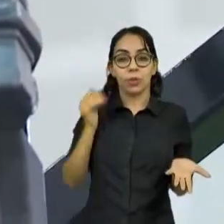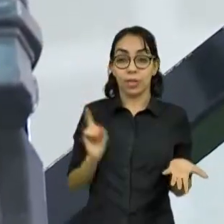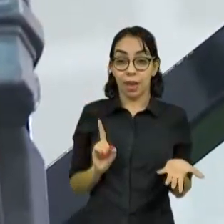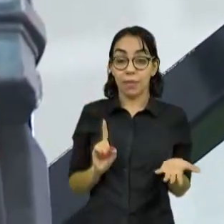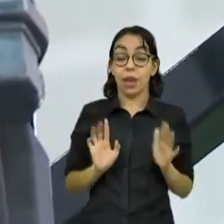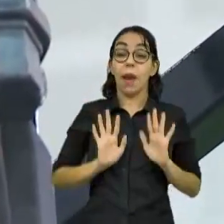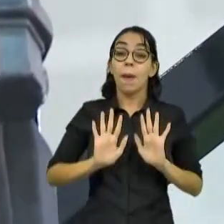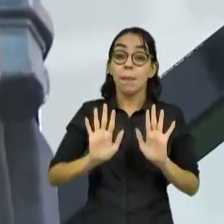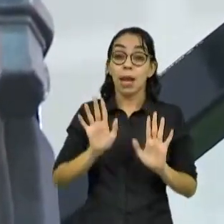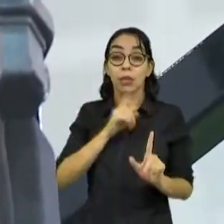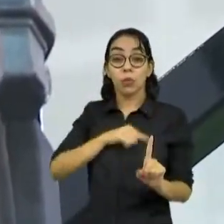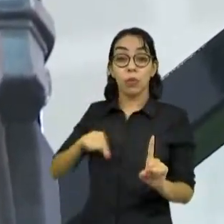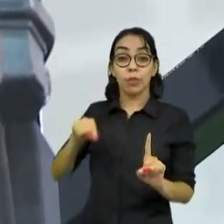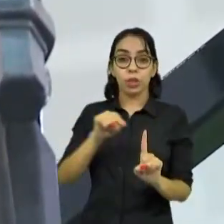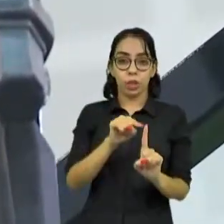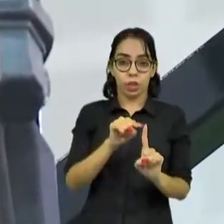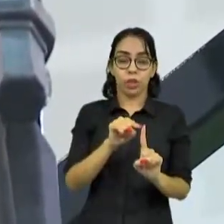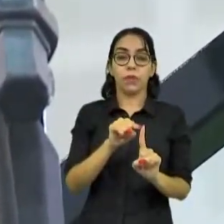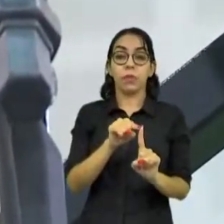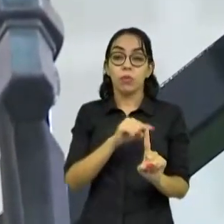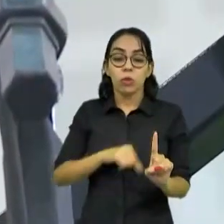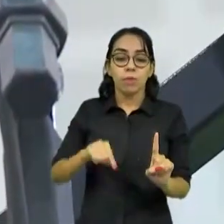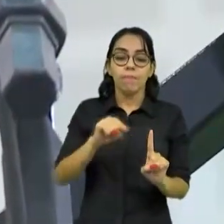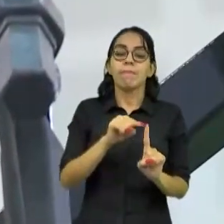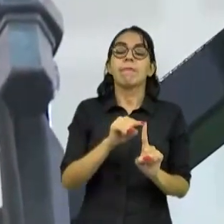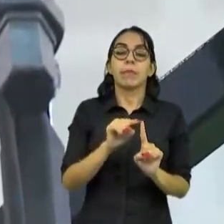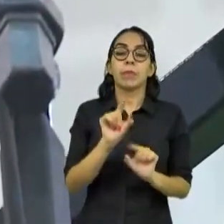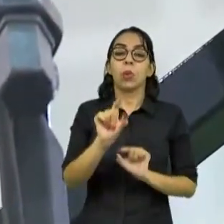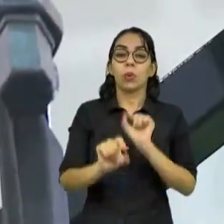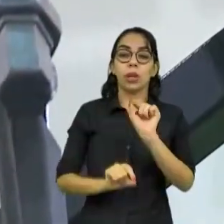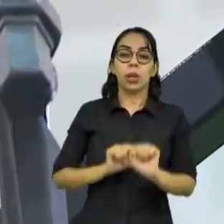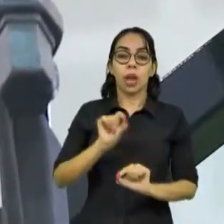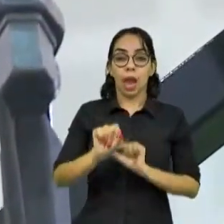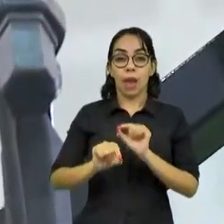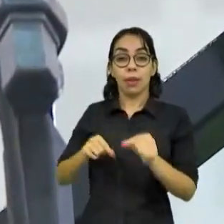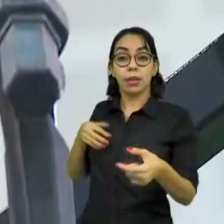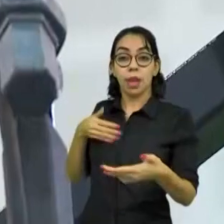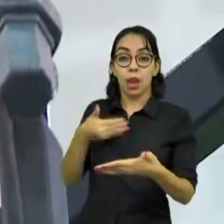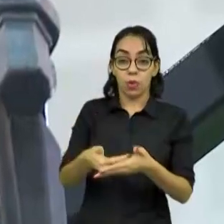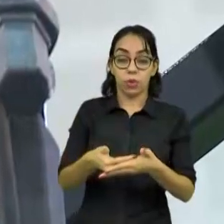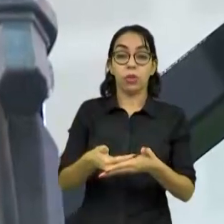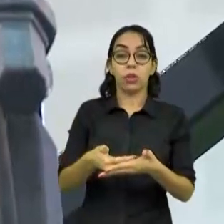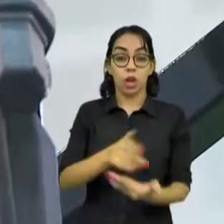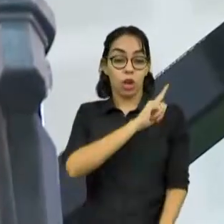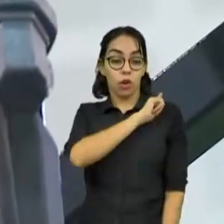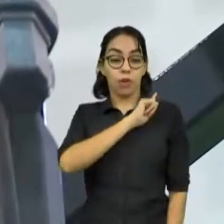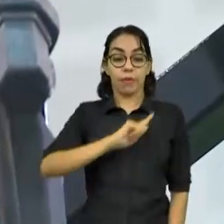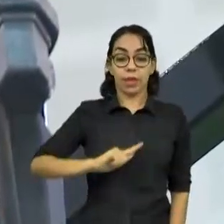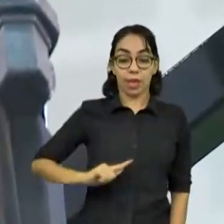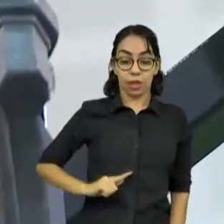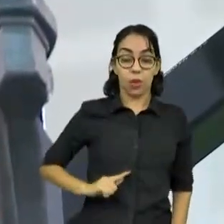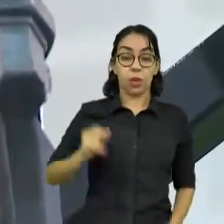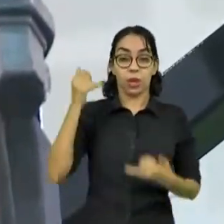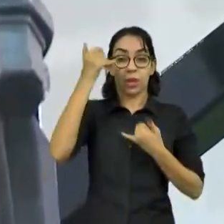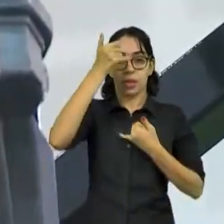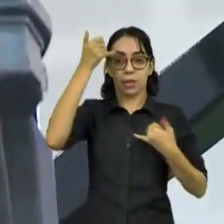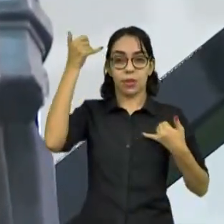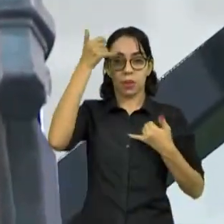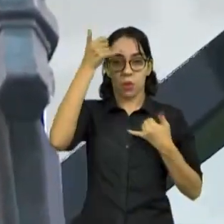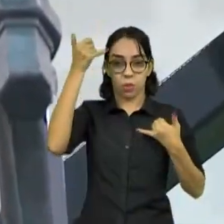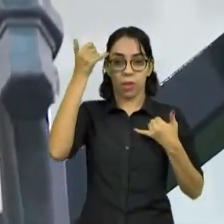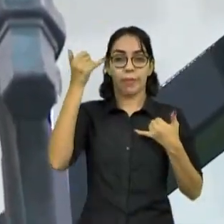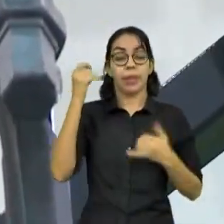temos até hoje, que foi ensinada por nossa governadora Isolda, que à época era secretária, é que